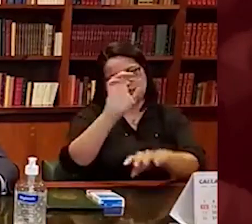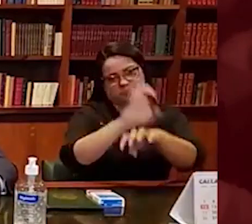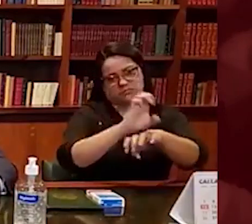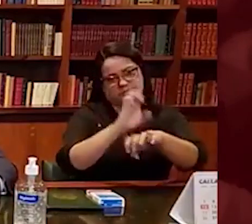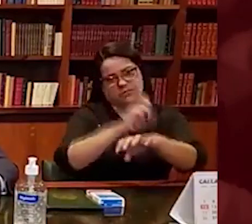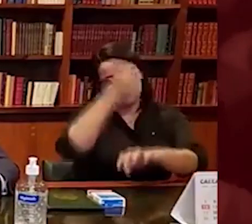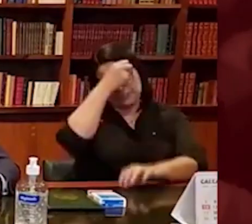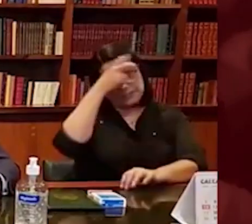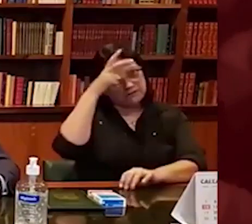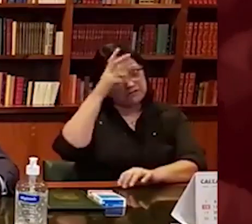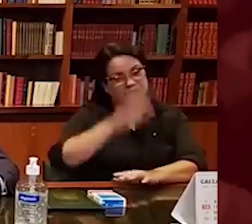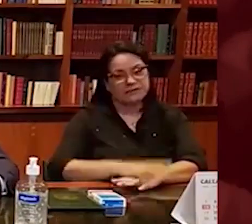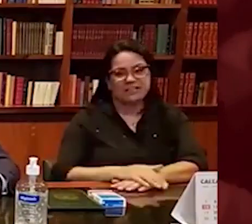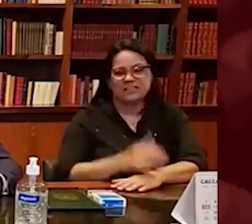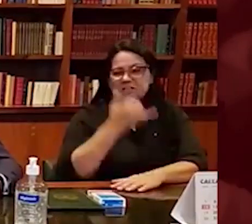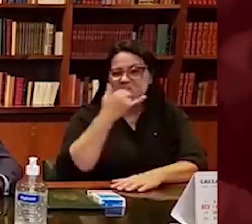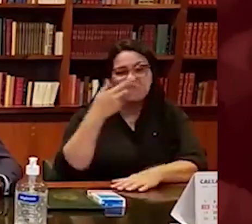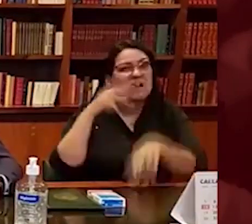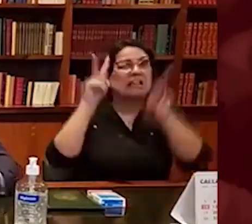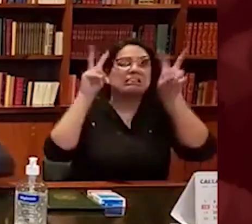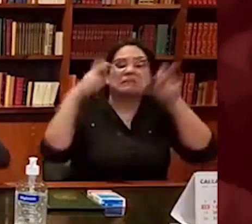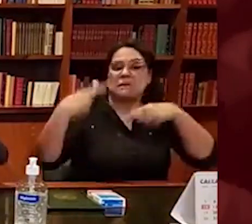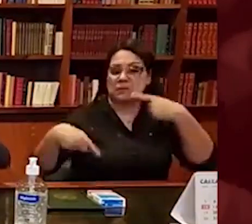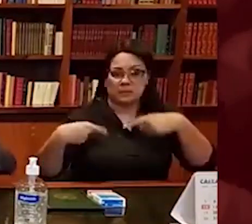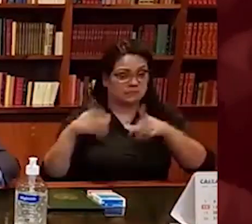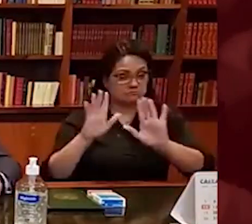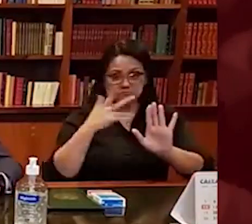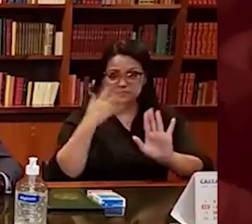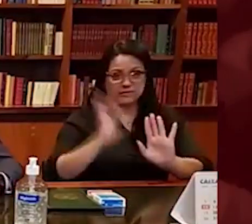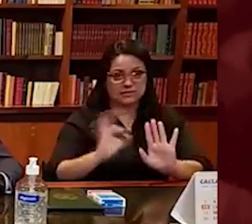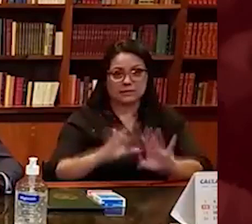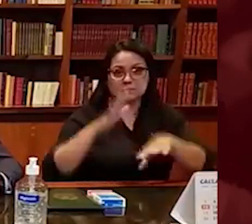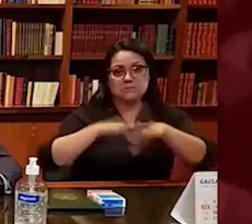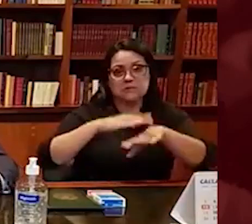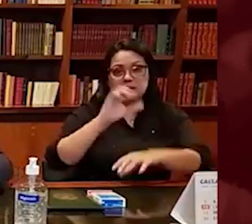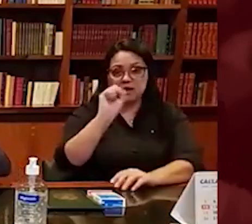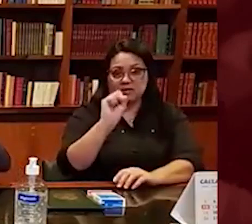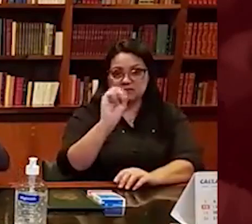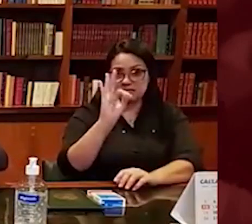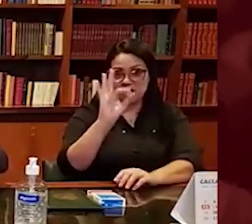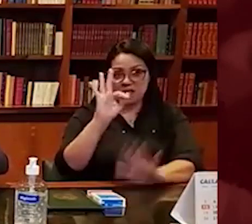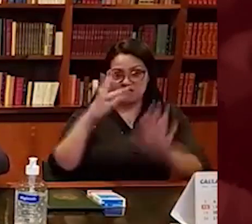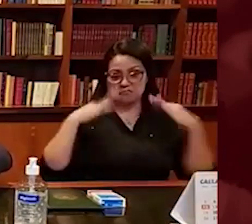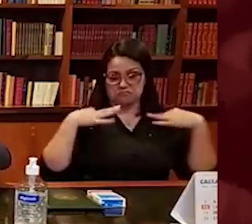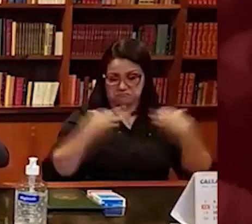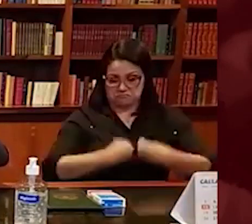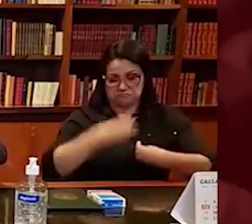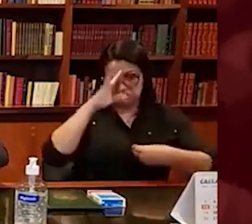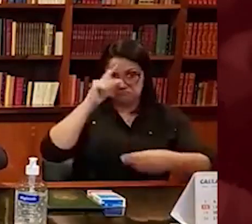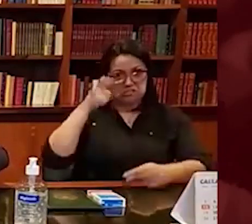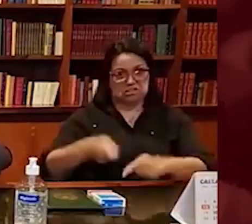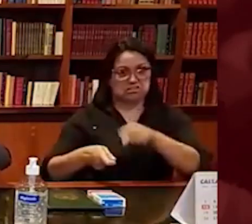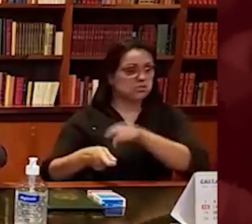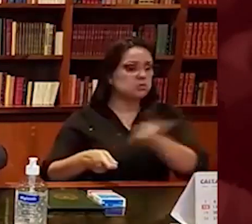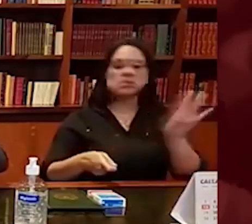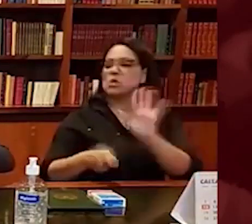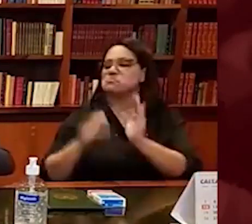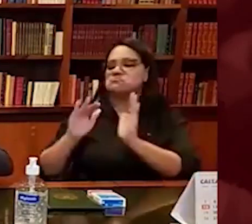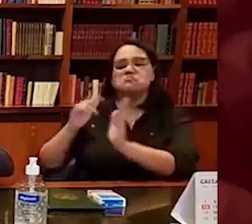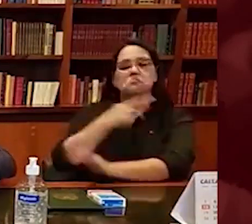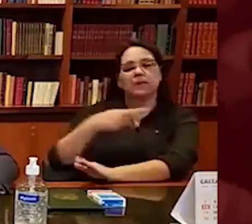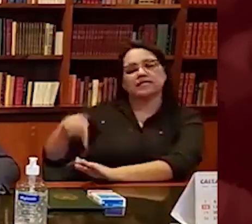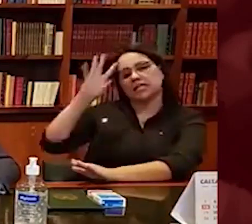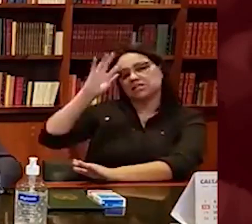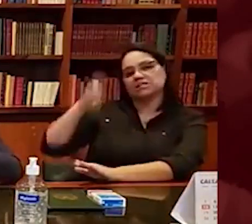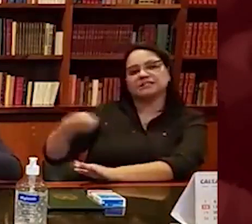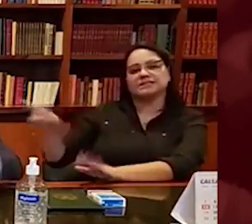Não vou entrar em polêmica aqui, tá? A decisão no Supremo, então, que quem decide são os governadores, são os prefeitos e o presidente da